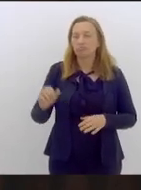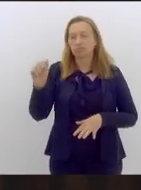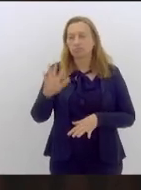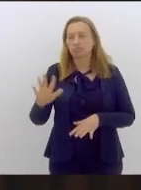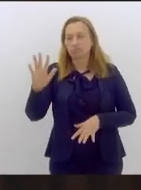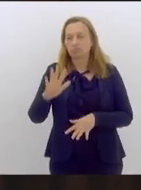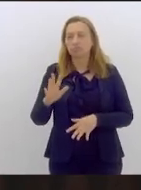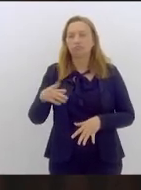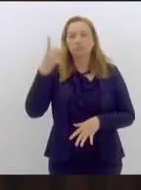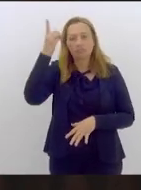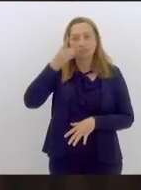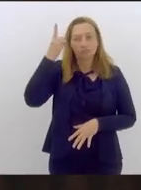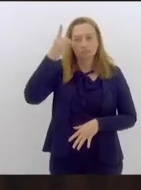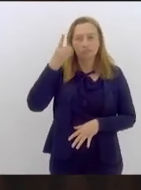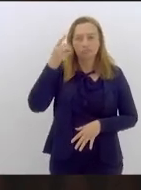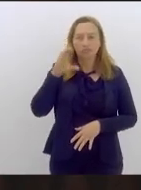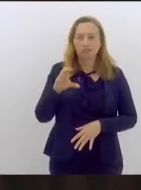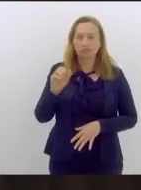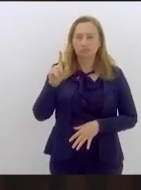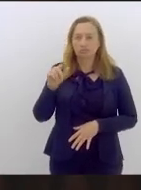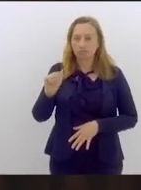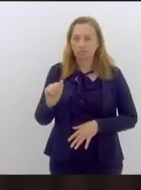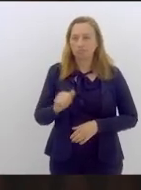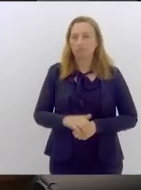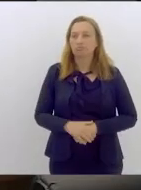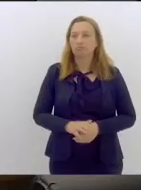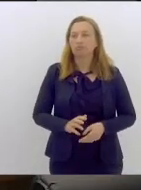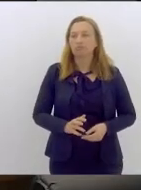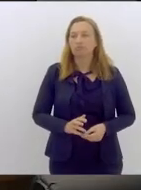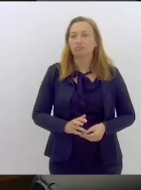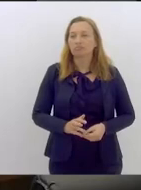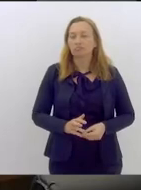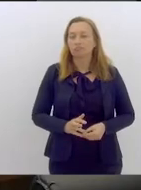Nacional, deputado Márcio Canella.